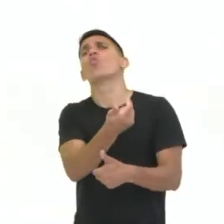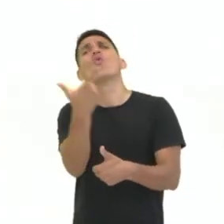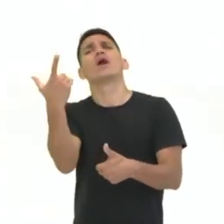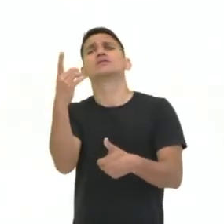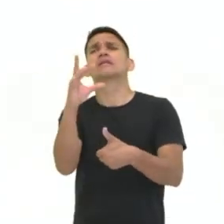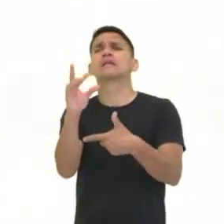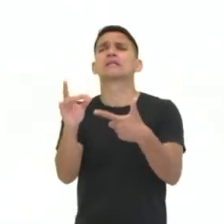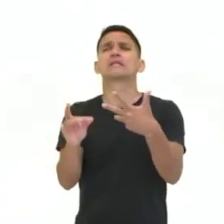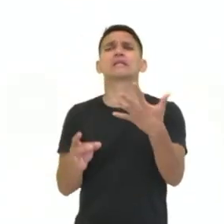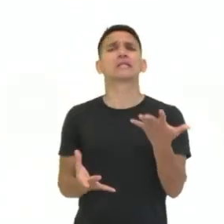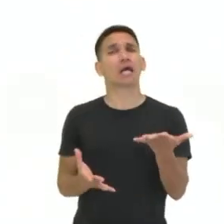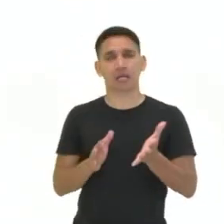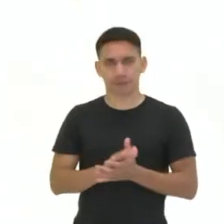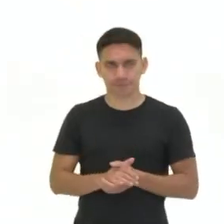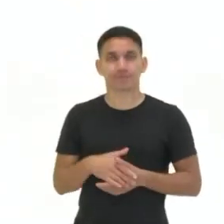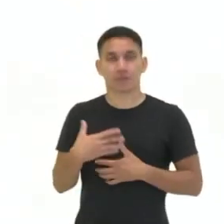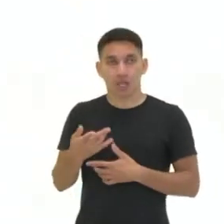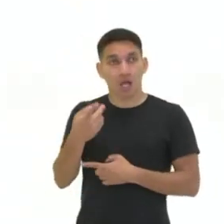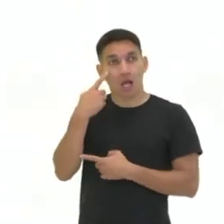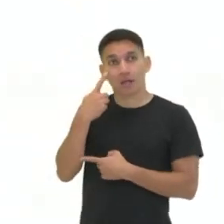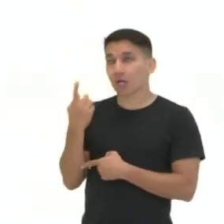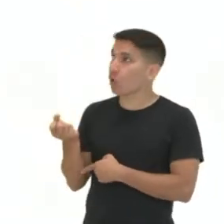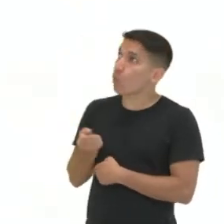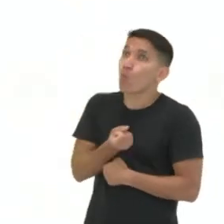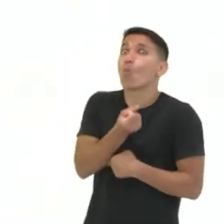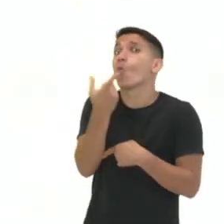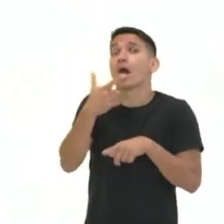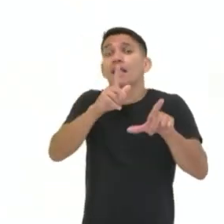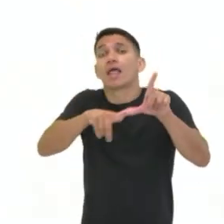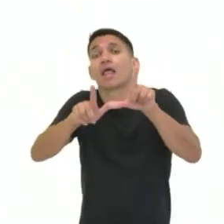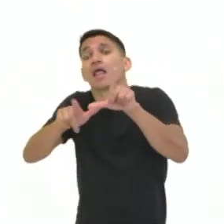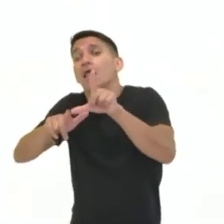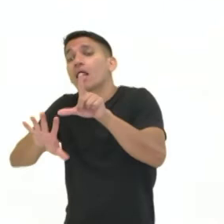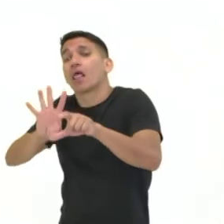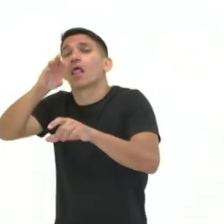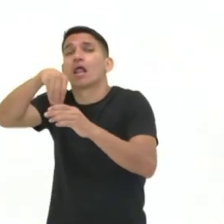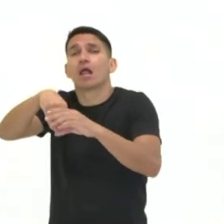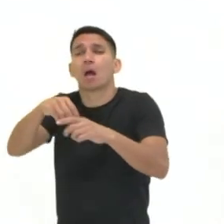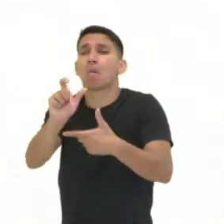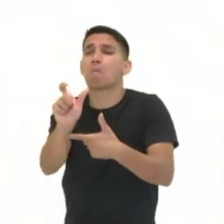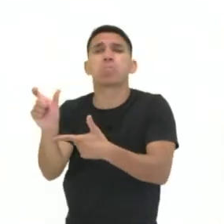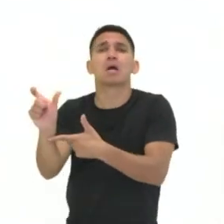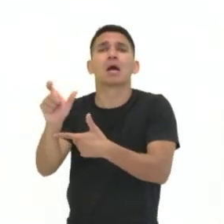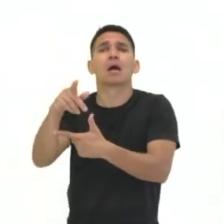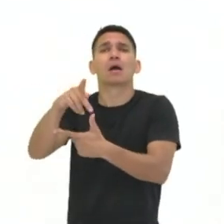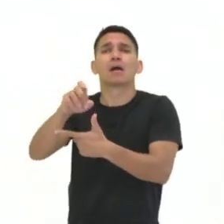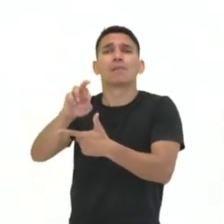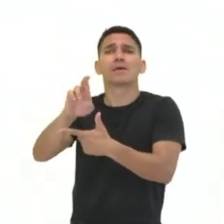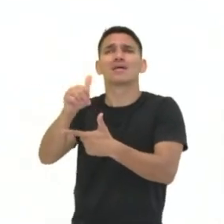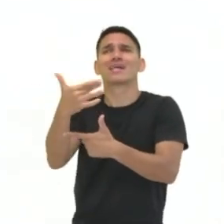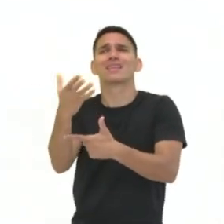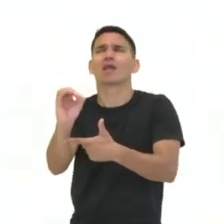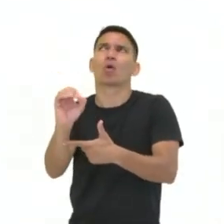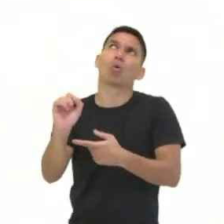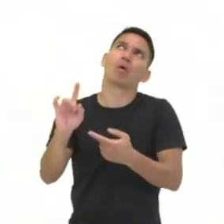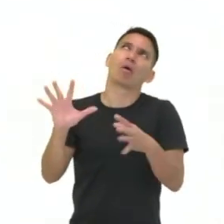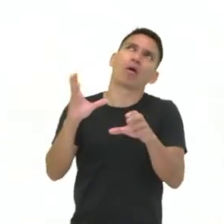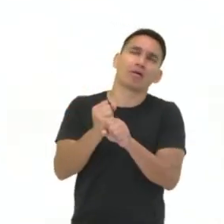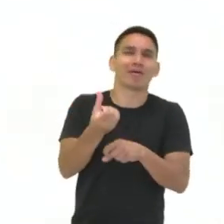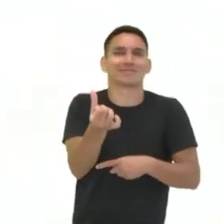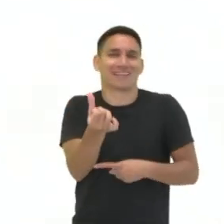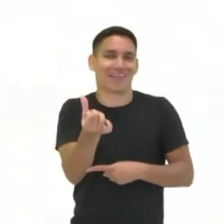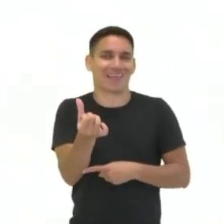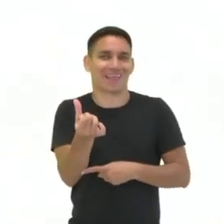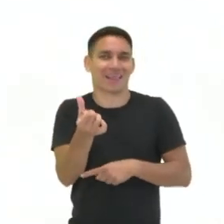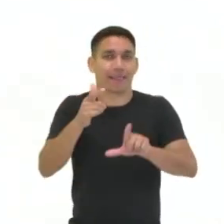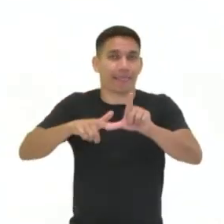anagramas? Então, eu vou pegar e verificar quantas letras eu tenho na palavra perdão. No caso, eu tenho 6